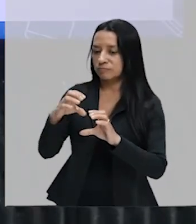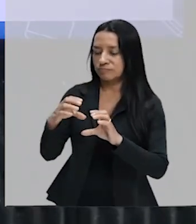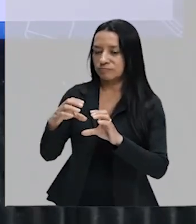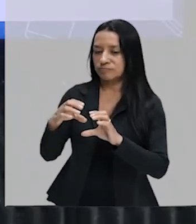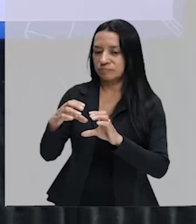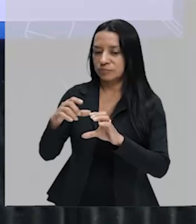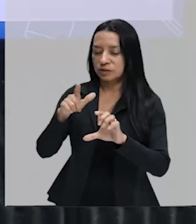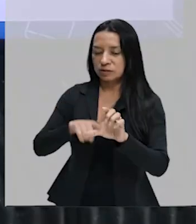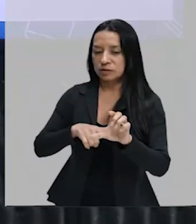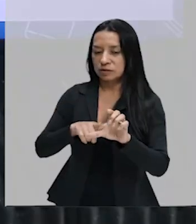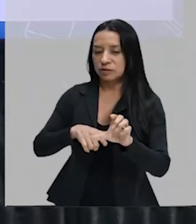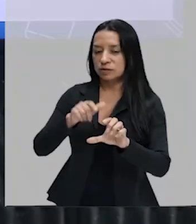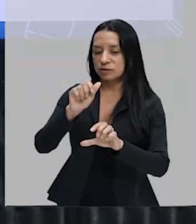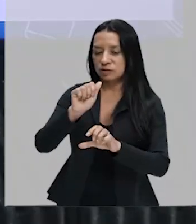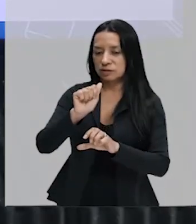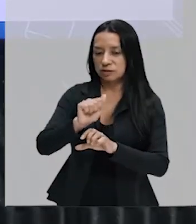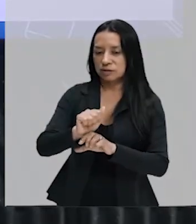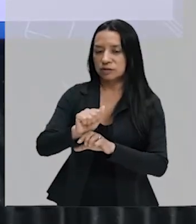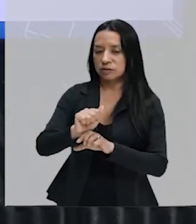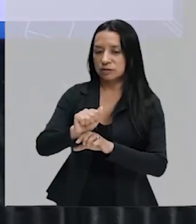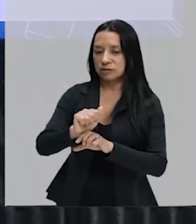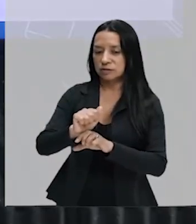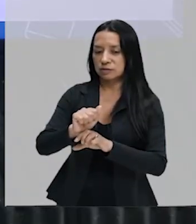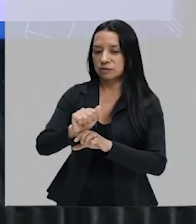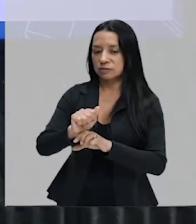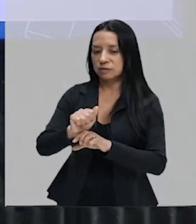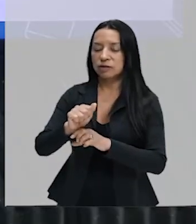essa letra A, classificada como verdadeiro, tá?